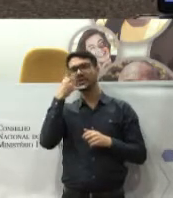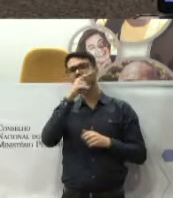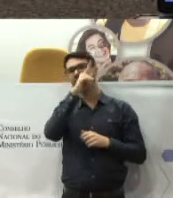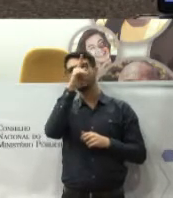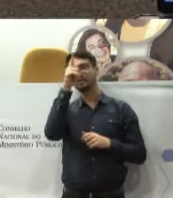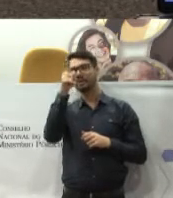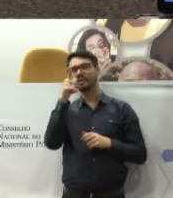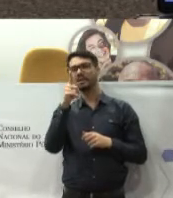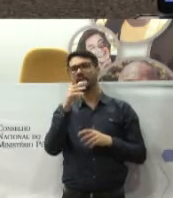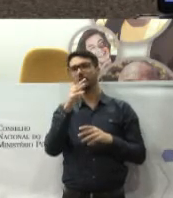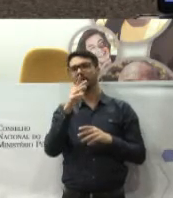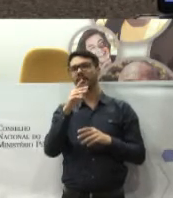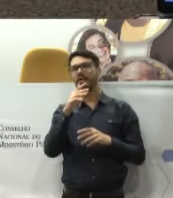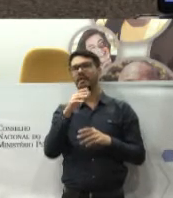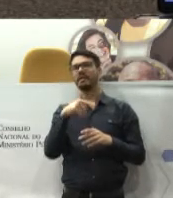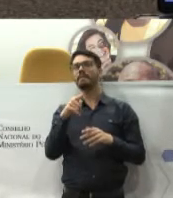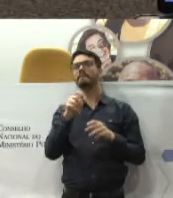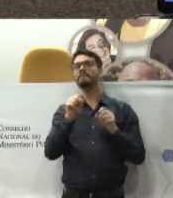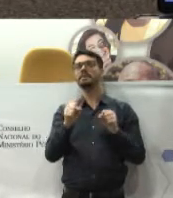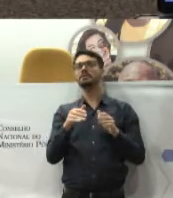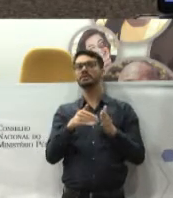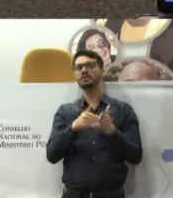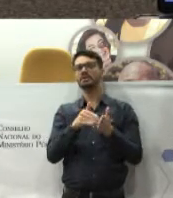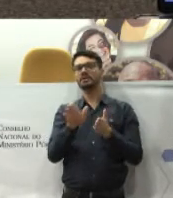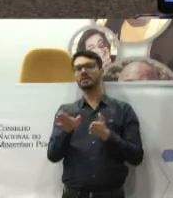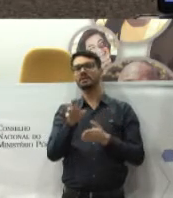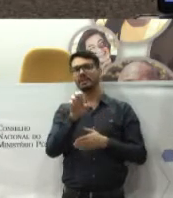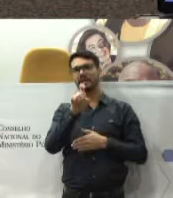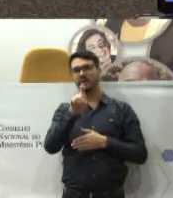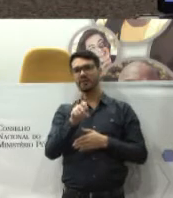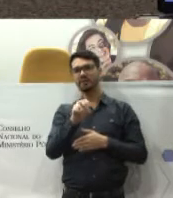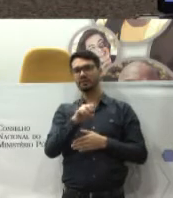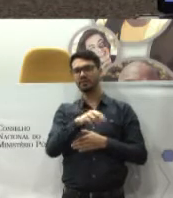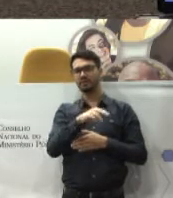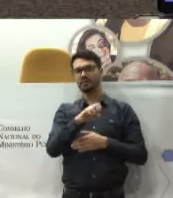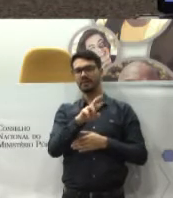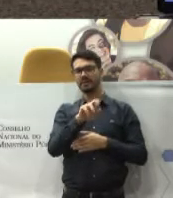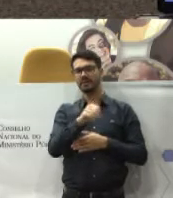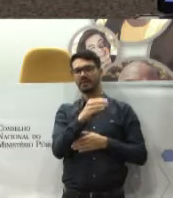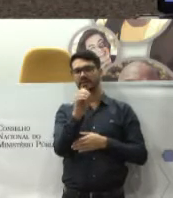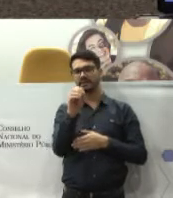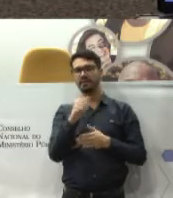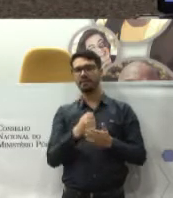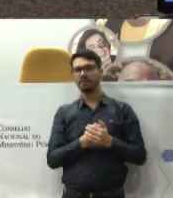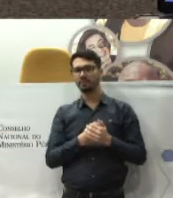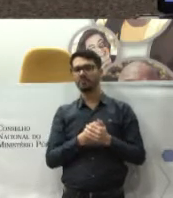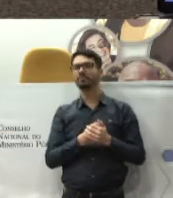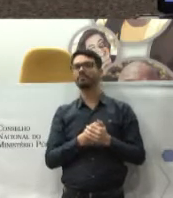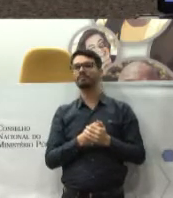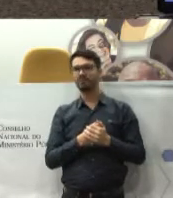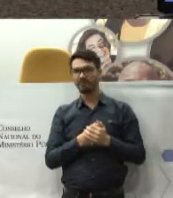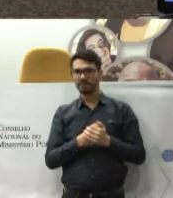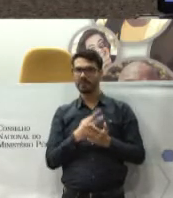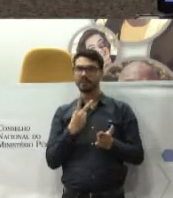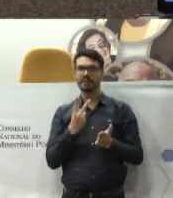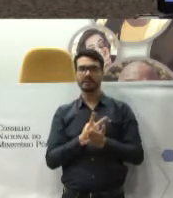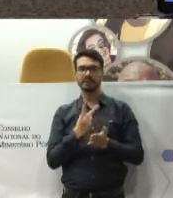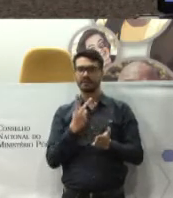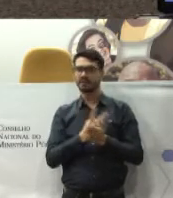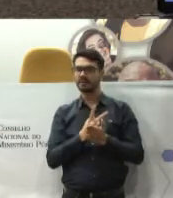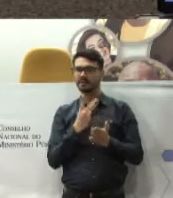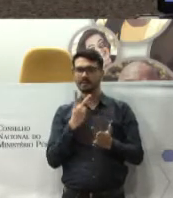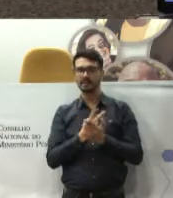de regulação que disse que ia pedir exoneração. E isso é algo muito corrente. Demandas estruturais é